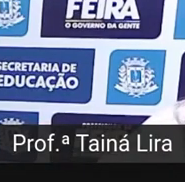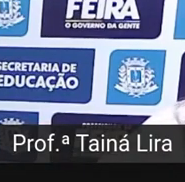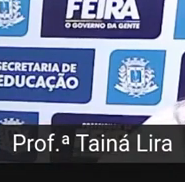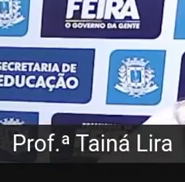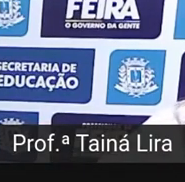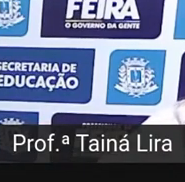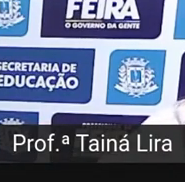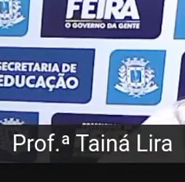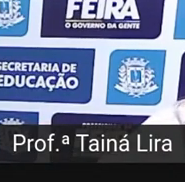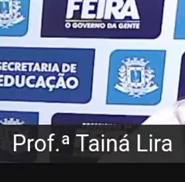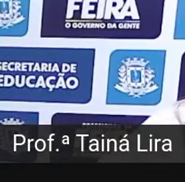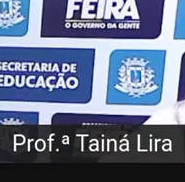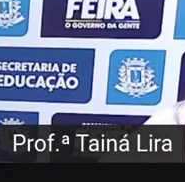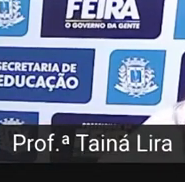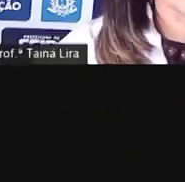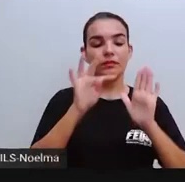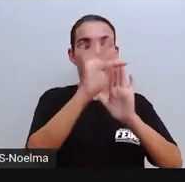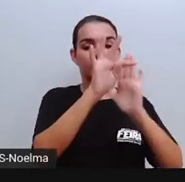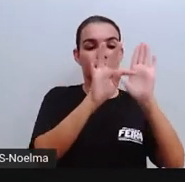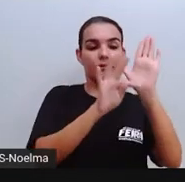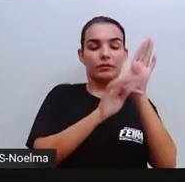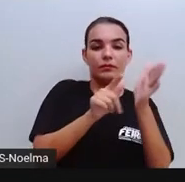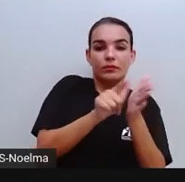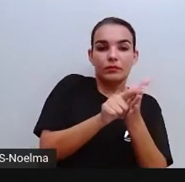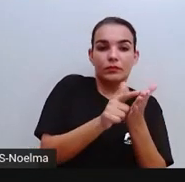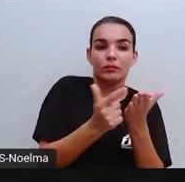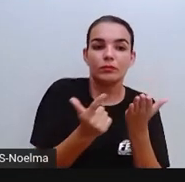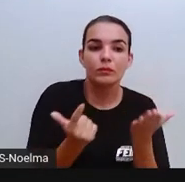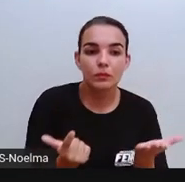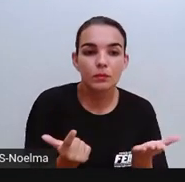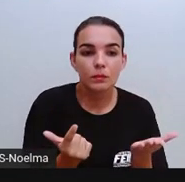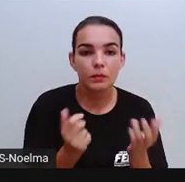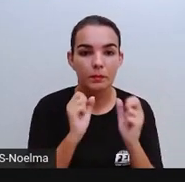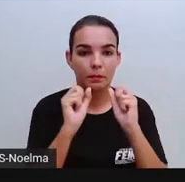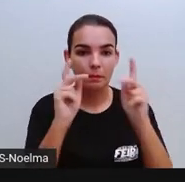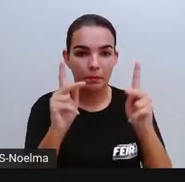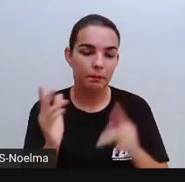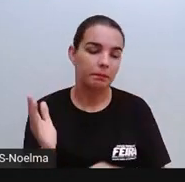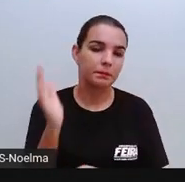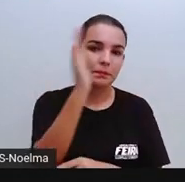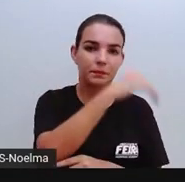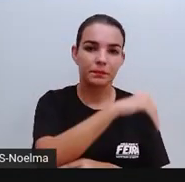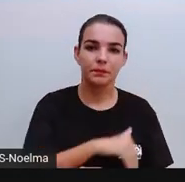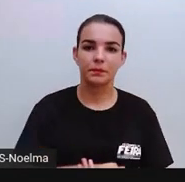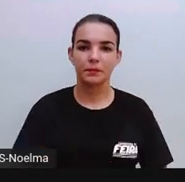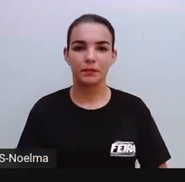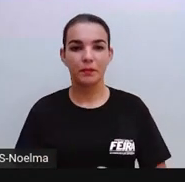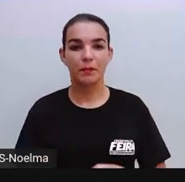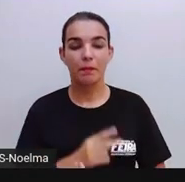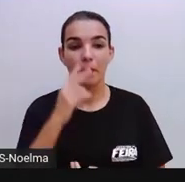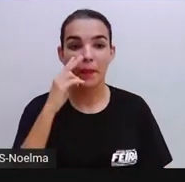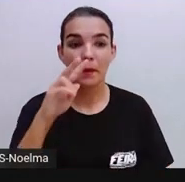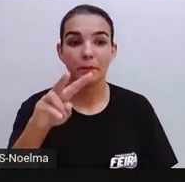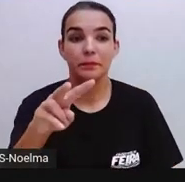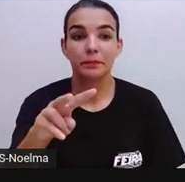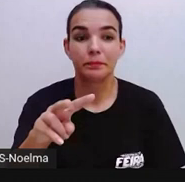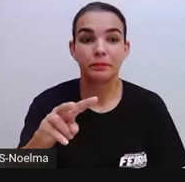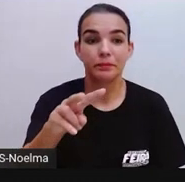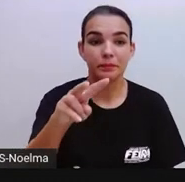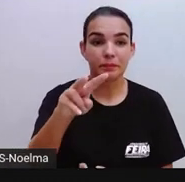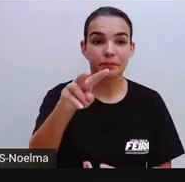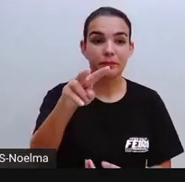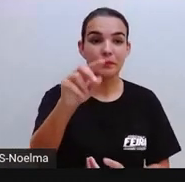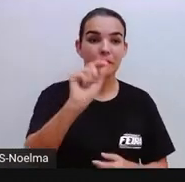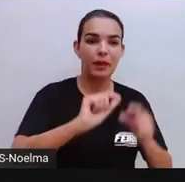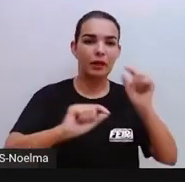que é sobre os textos jornalisticos Tá bom então vamos lá olha só é